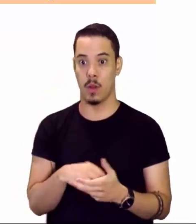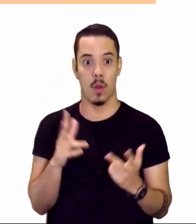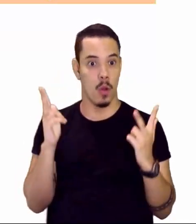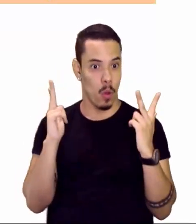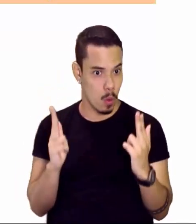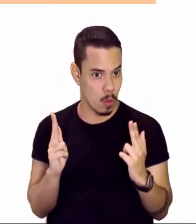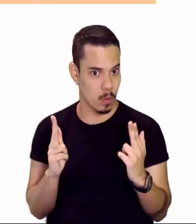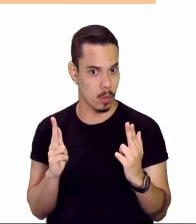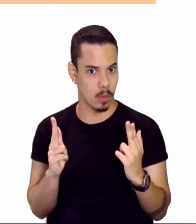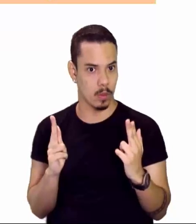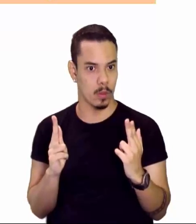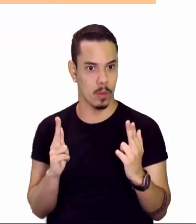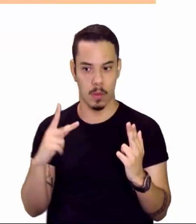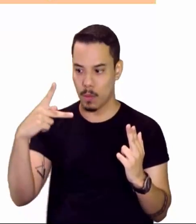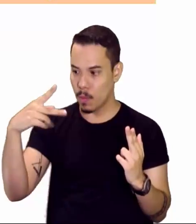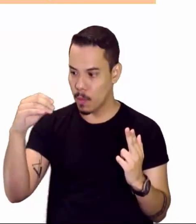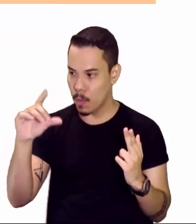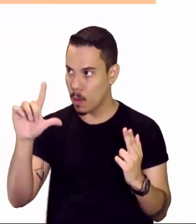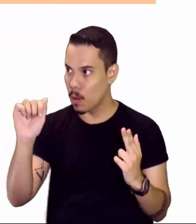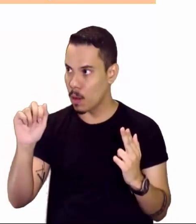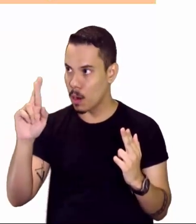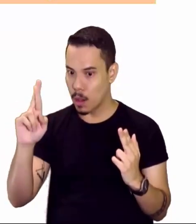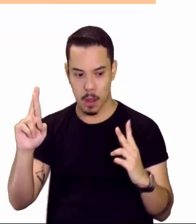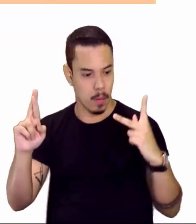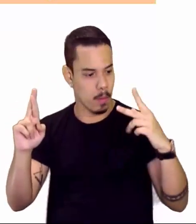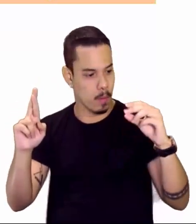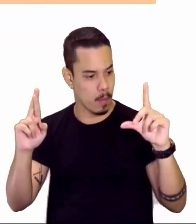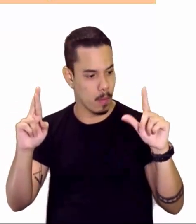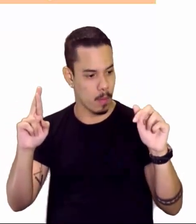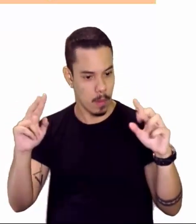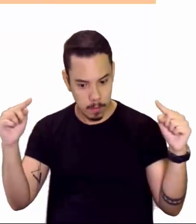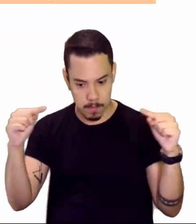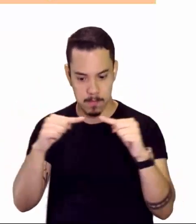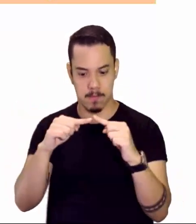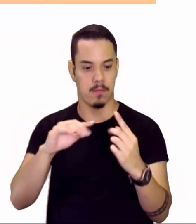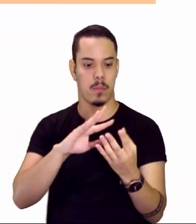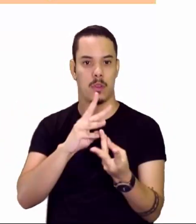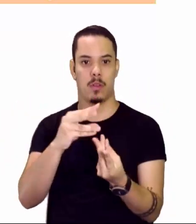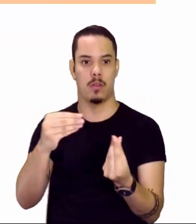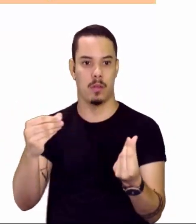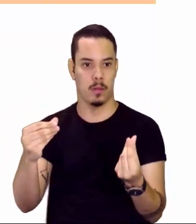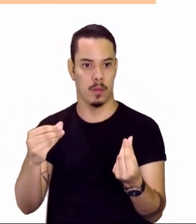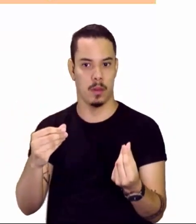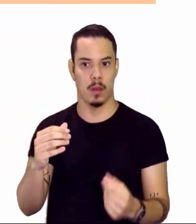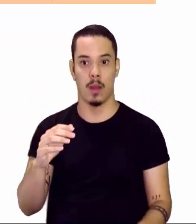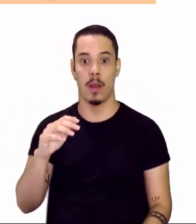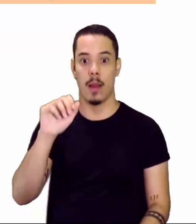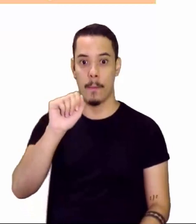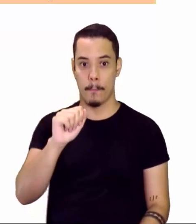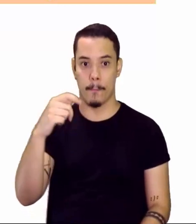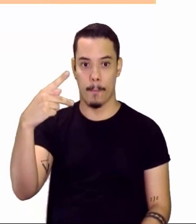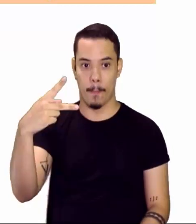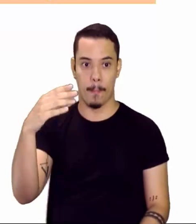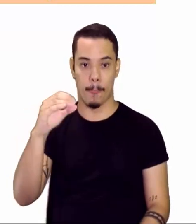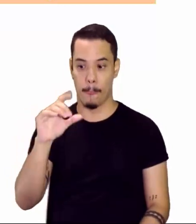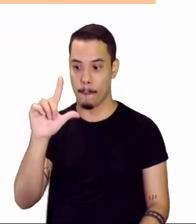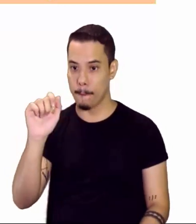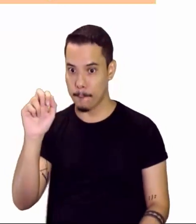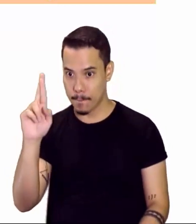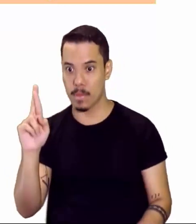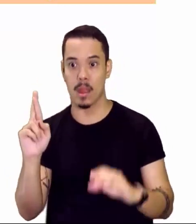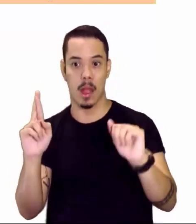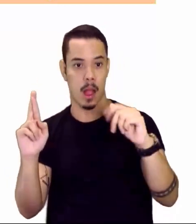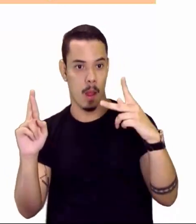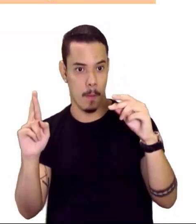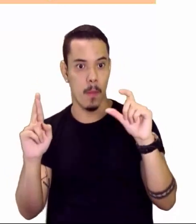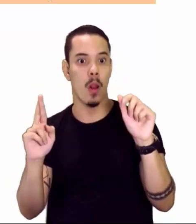polar. Só se dissolve em substância apolar. Polar não se dissolve em apolar,